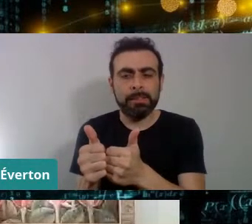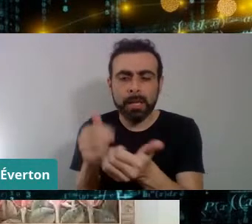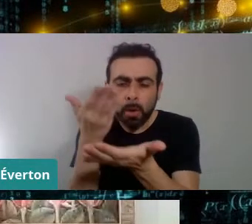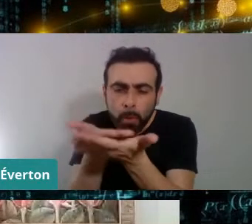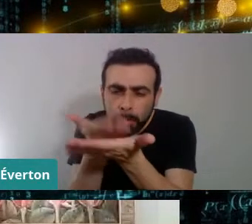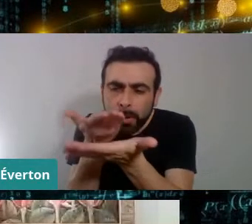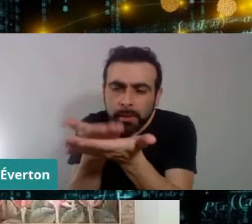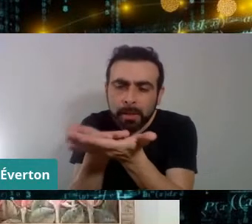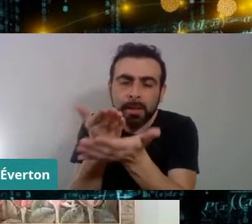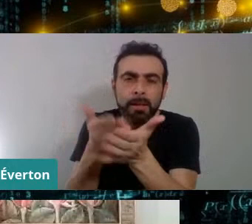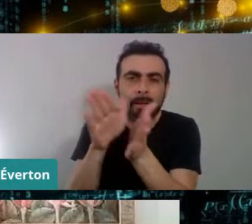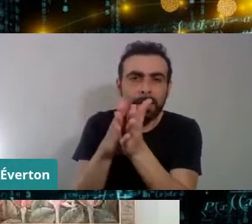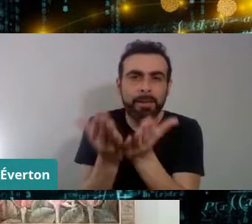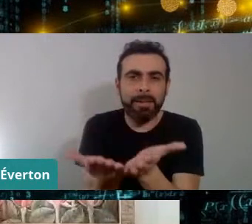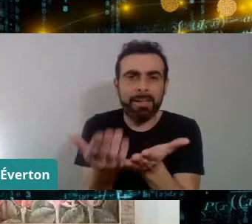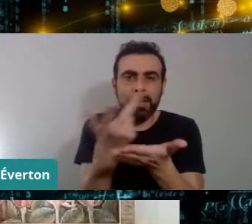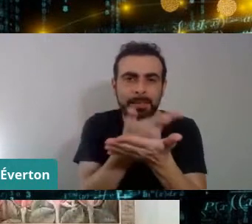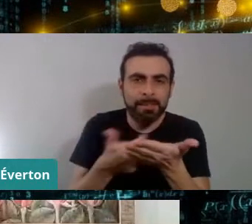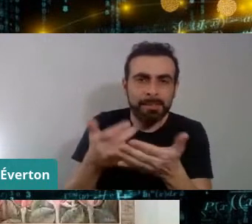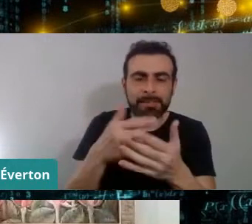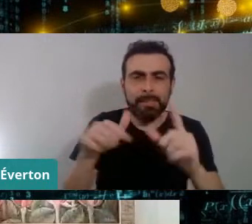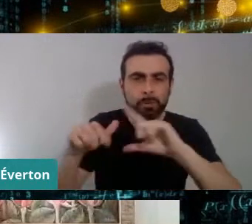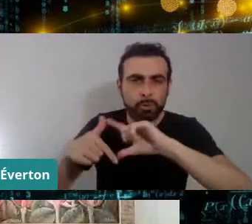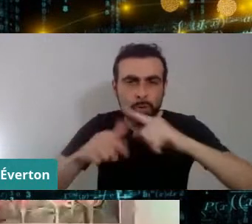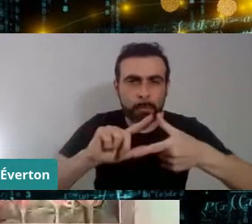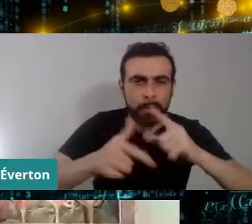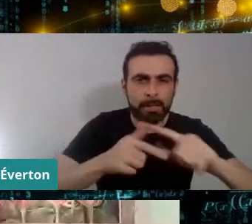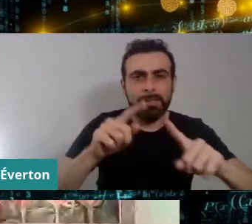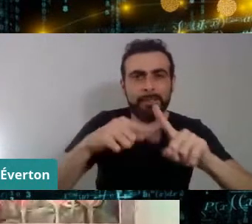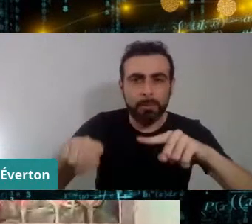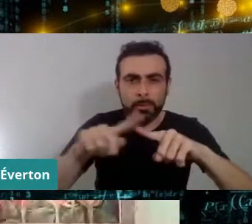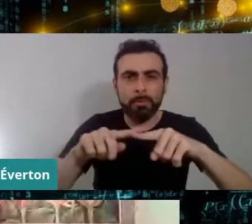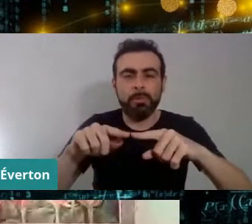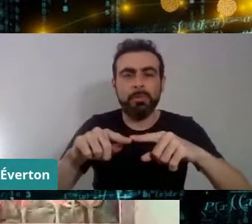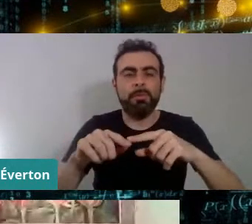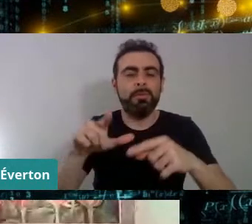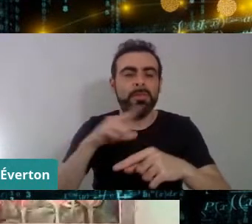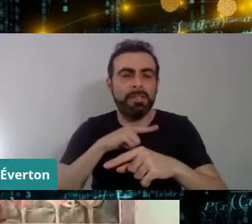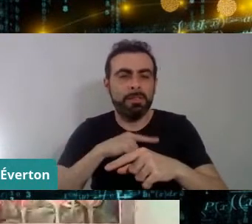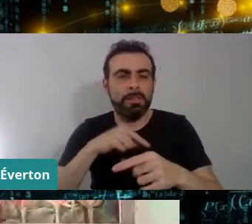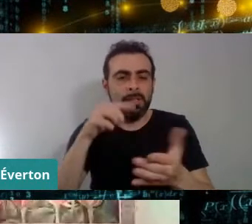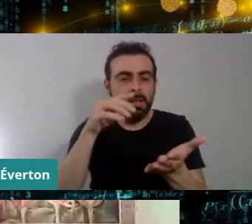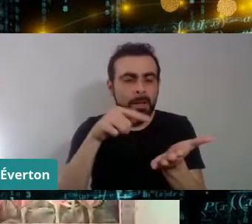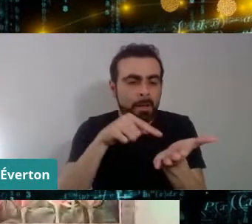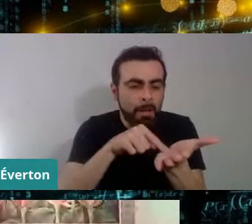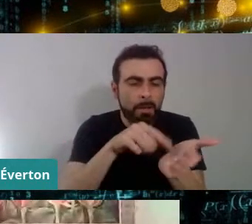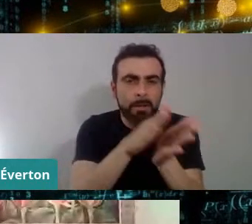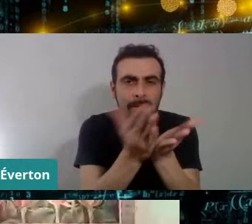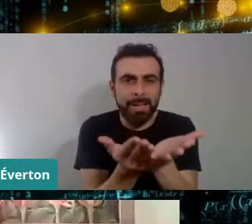um livro de desenho geométrico, né? Que era uma bíblia